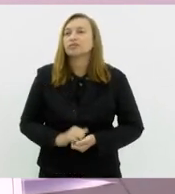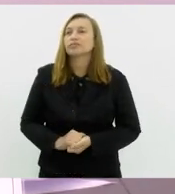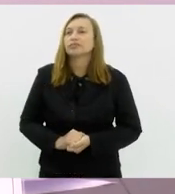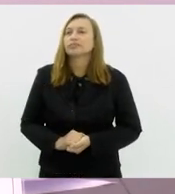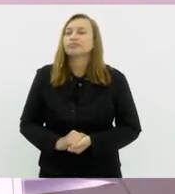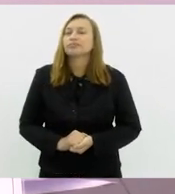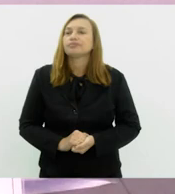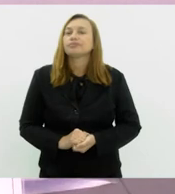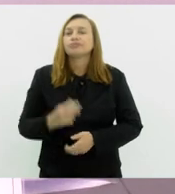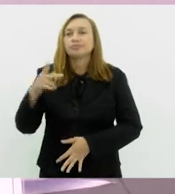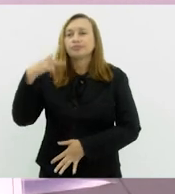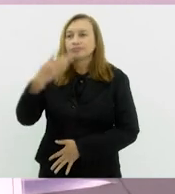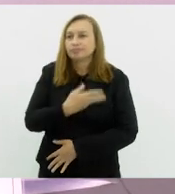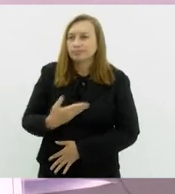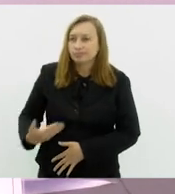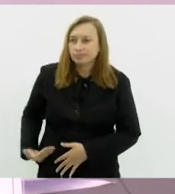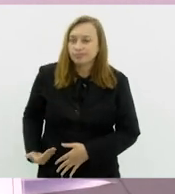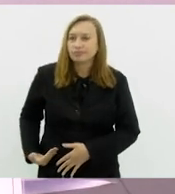levantamento das políticas públicas